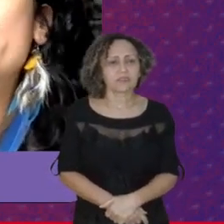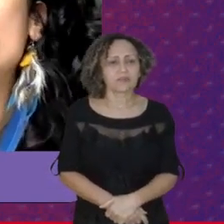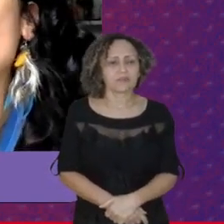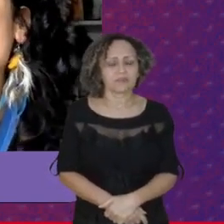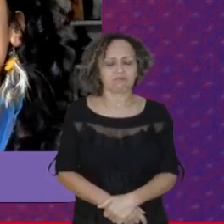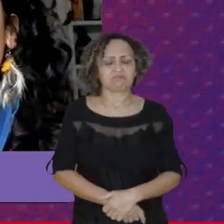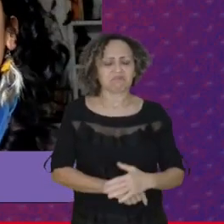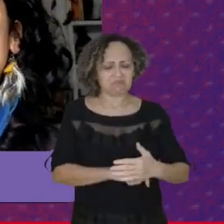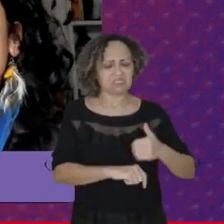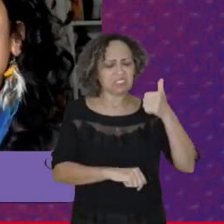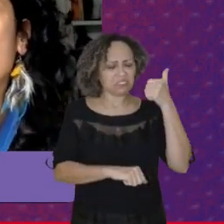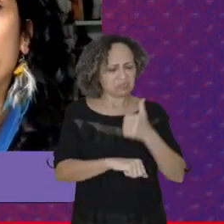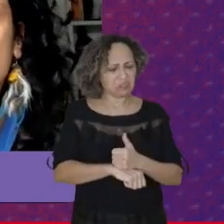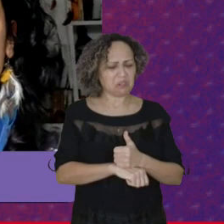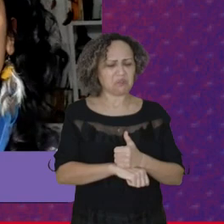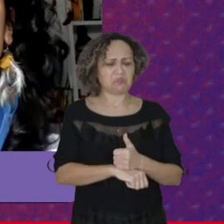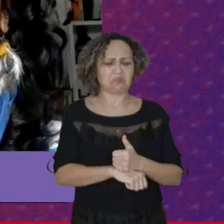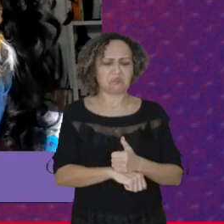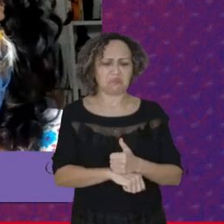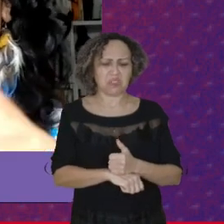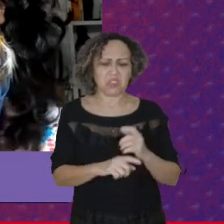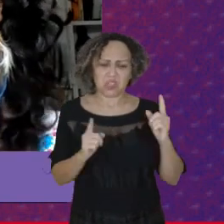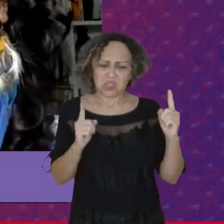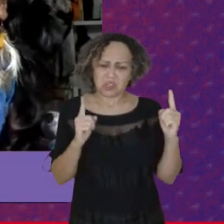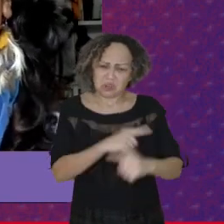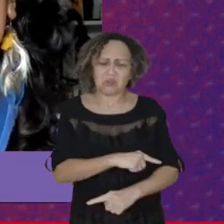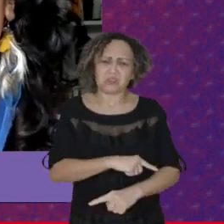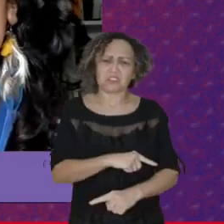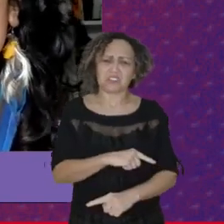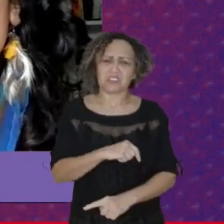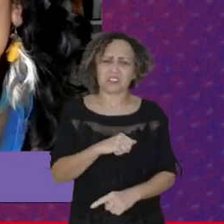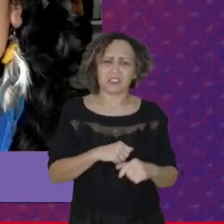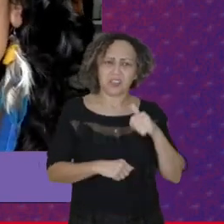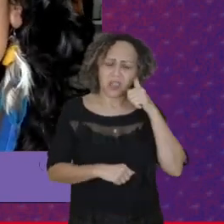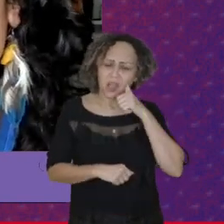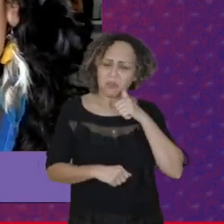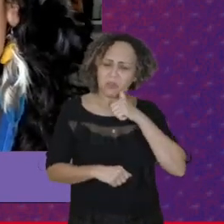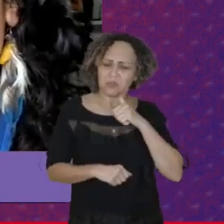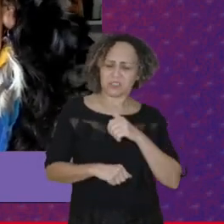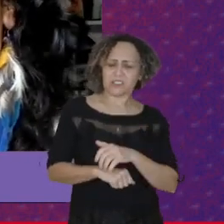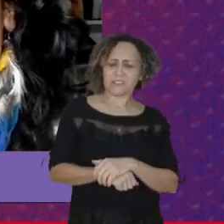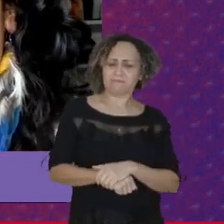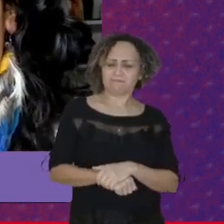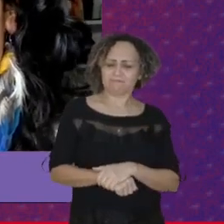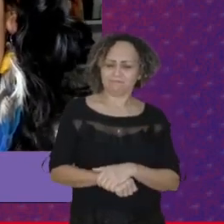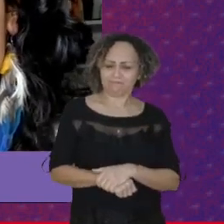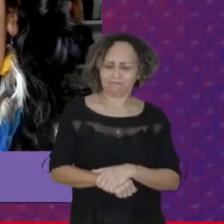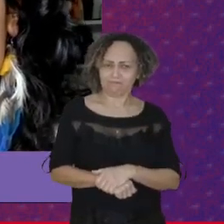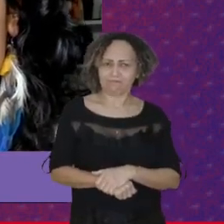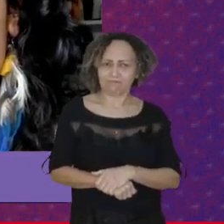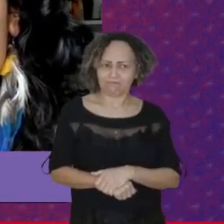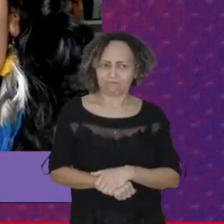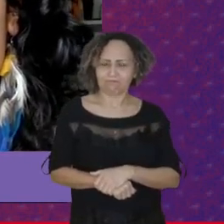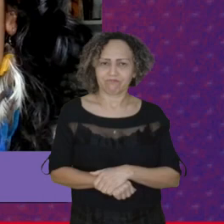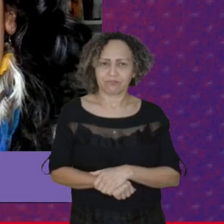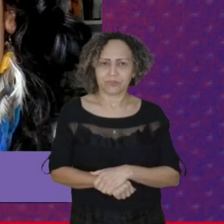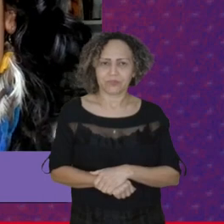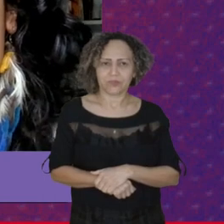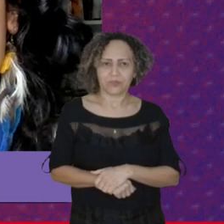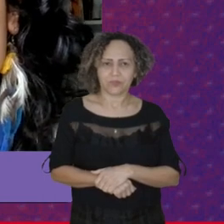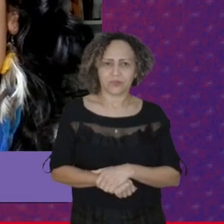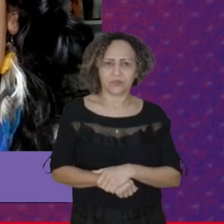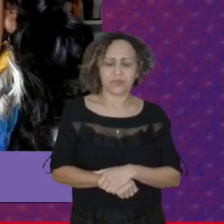dado um golpe misógino, né, em cima dela, atingindo a todas nós e a população